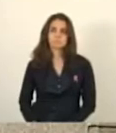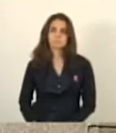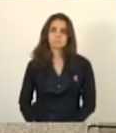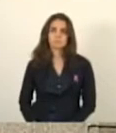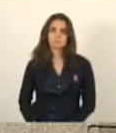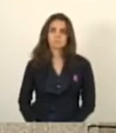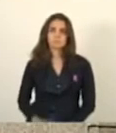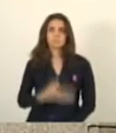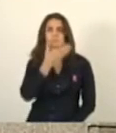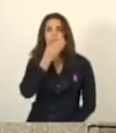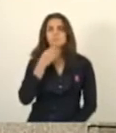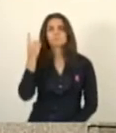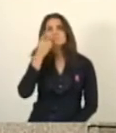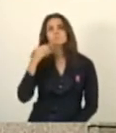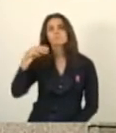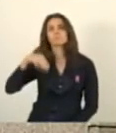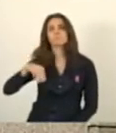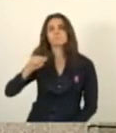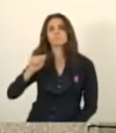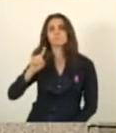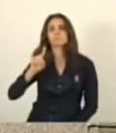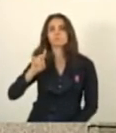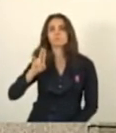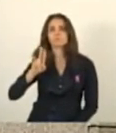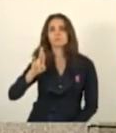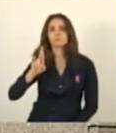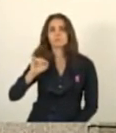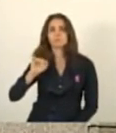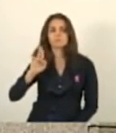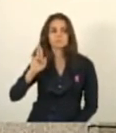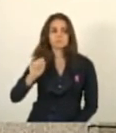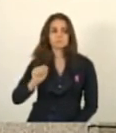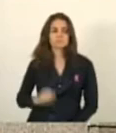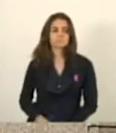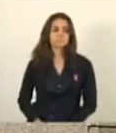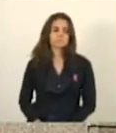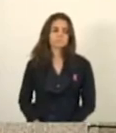Não nos ouvindo, deputado Marcos Madureira.